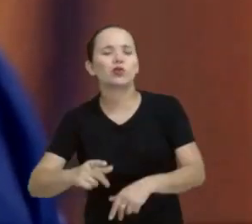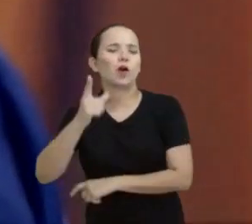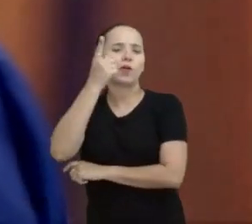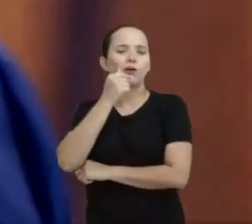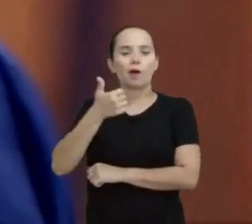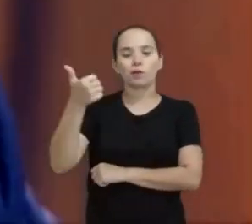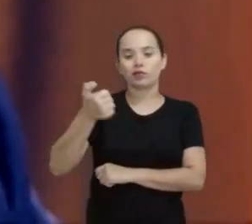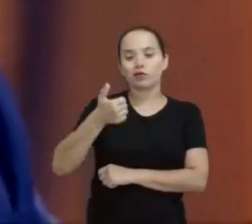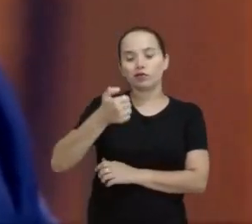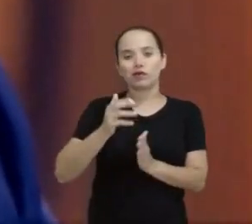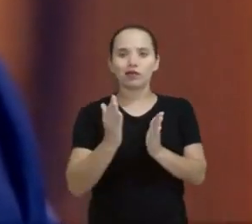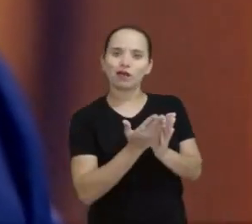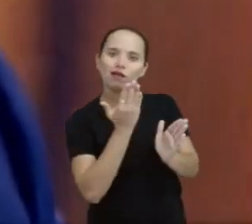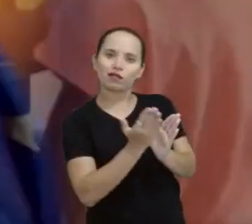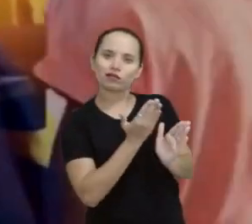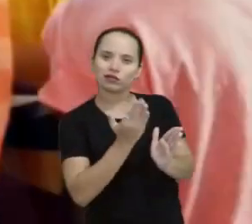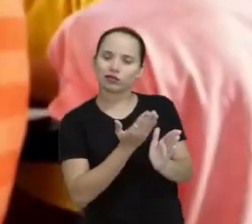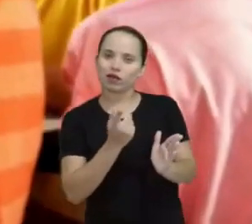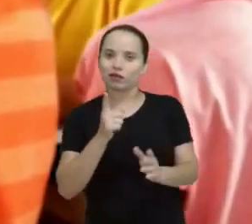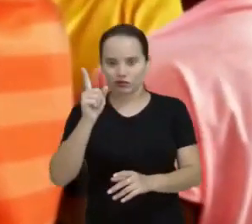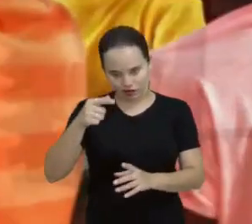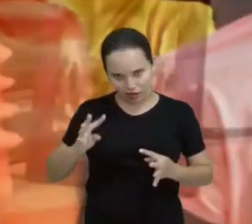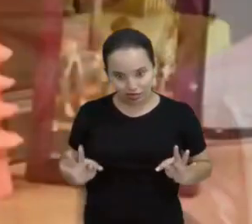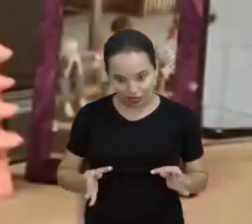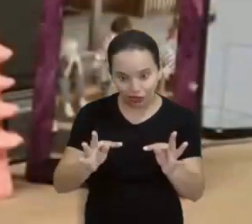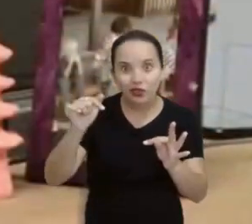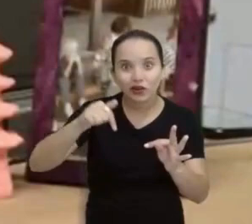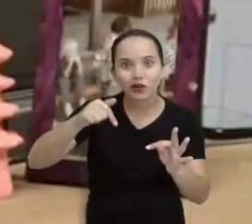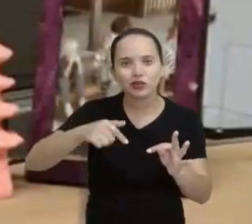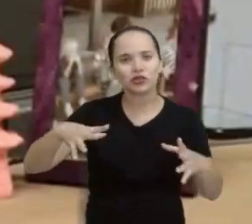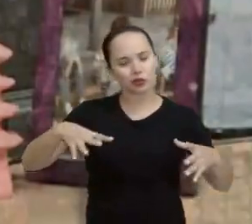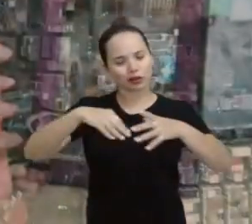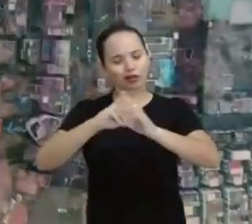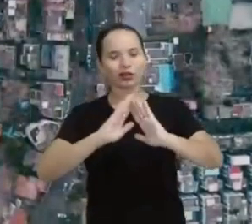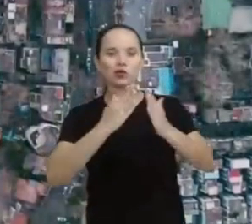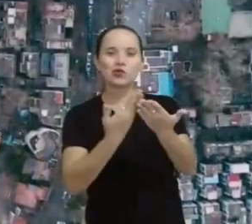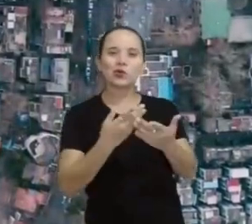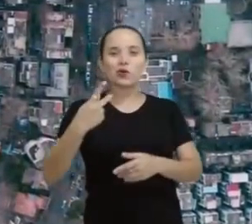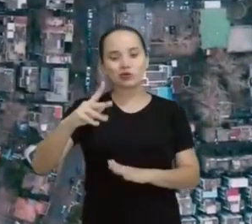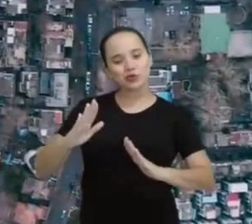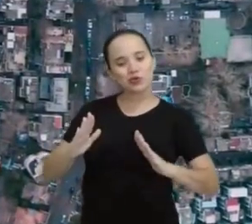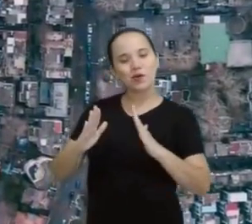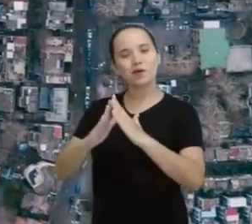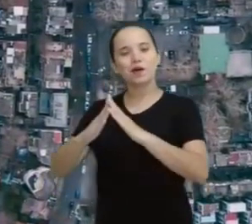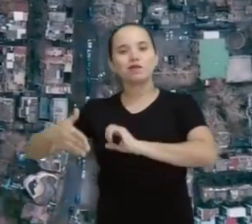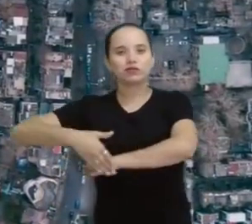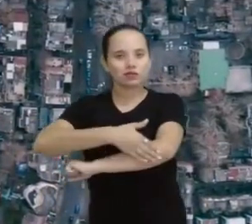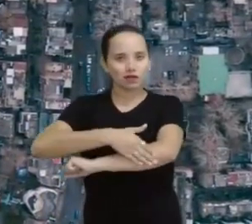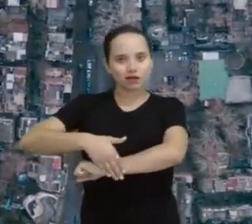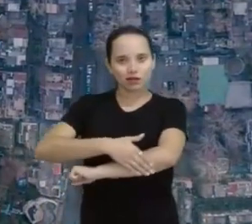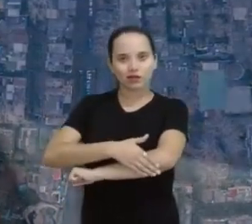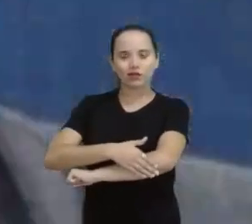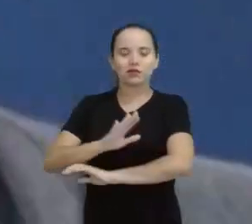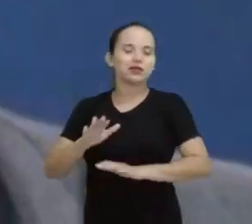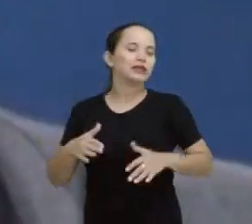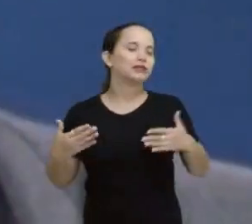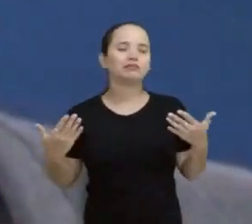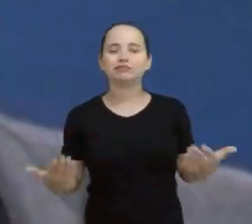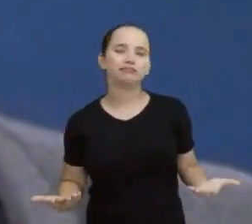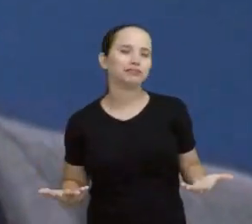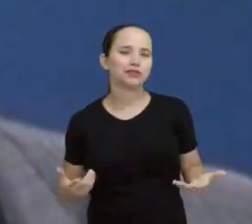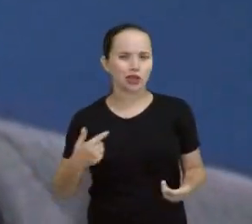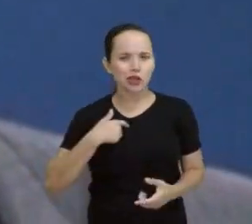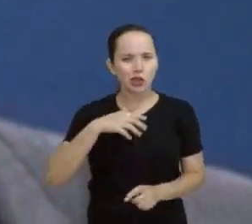caderno. Ela, essa tal da tecnologia, está na escola, na sua casa, na rua. E aí, te